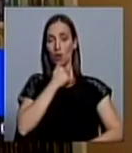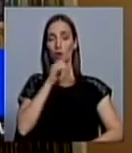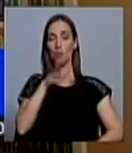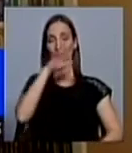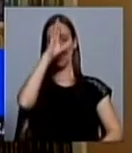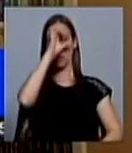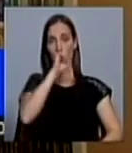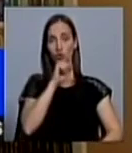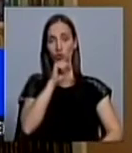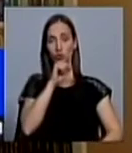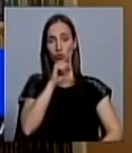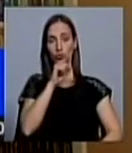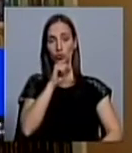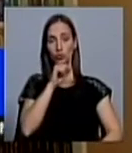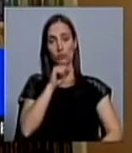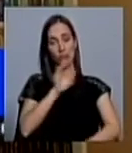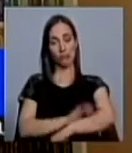primeiro-ministro é o último garante.